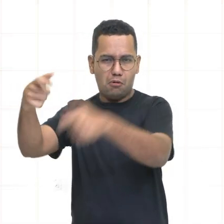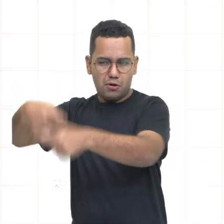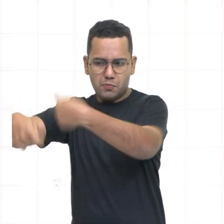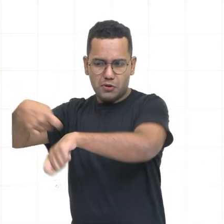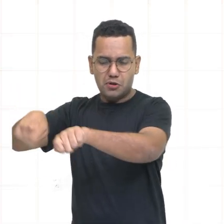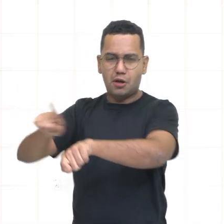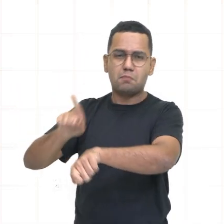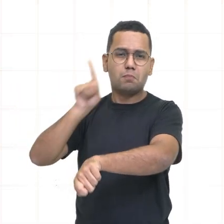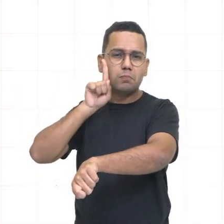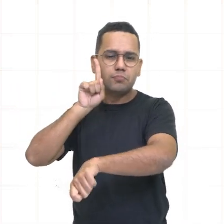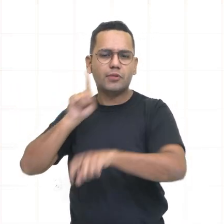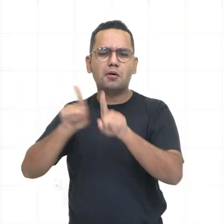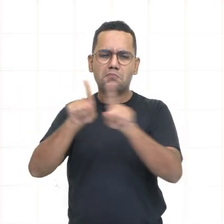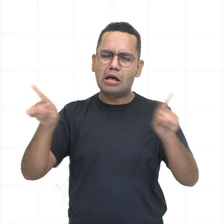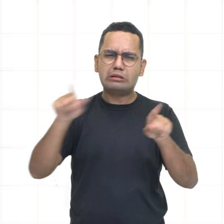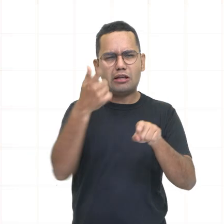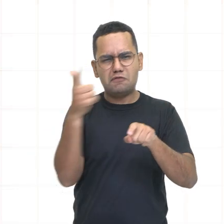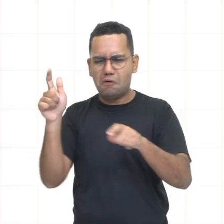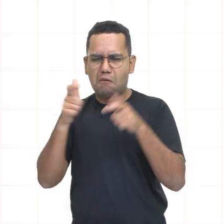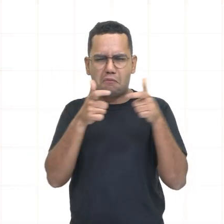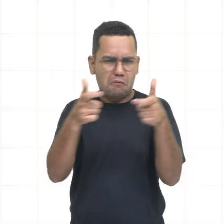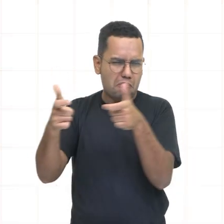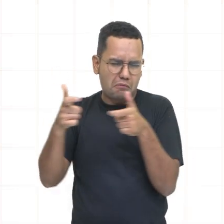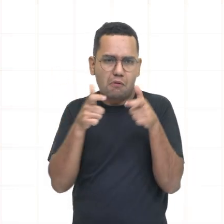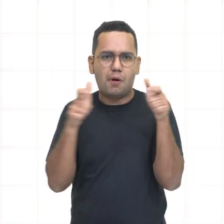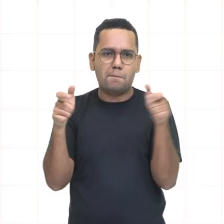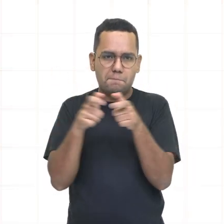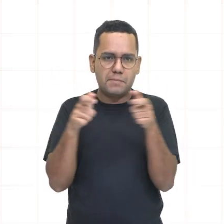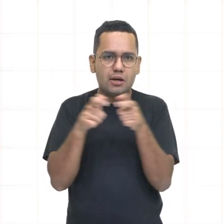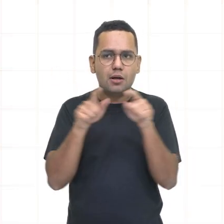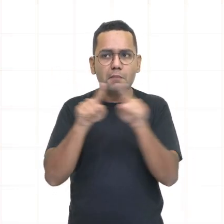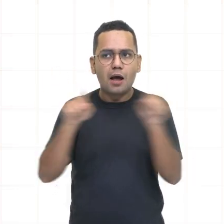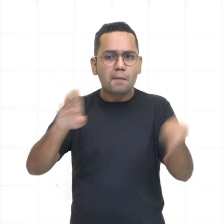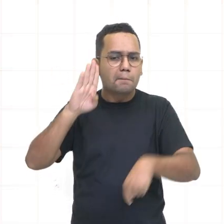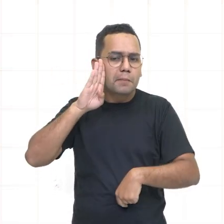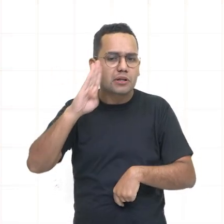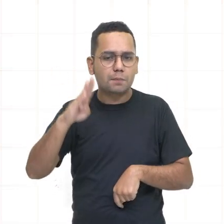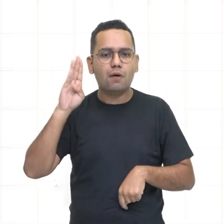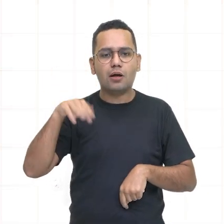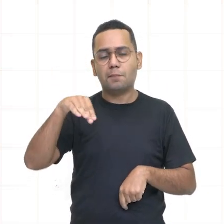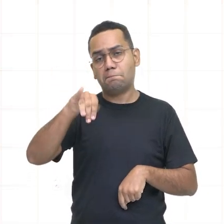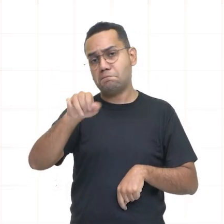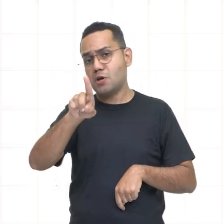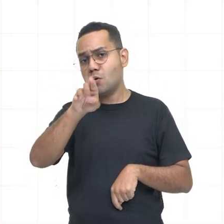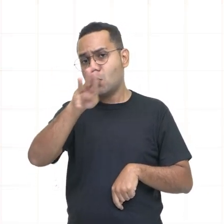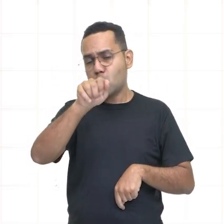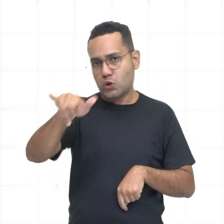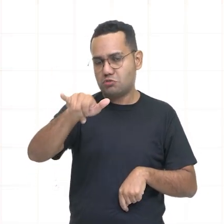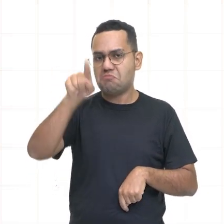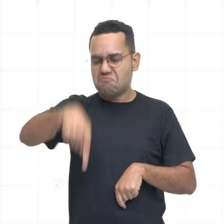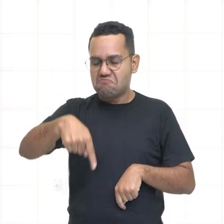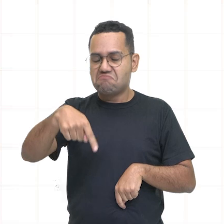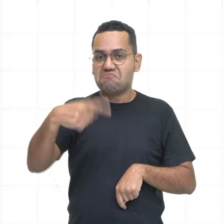batalhas menores, mas uma das mais emblemáticas é justamente a de Midway. Mudou o equilíbrio de